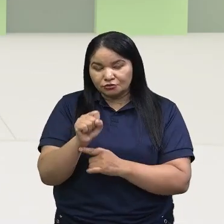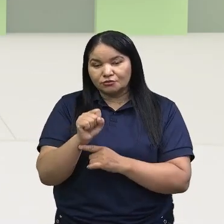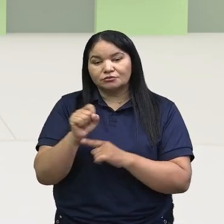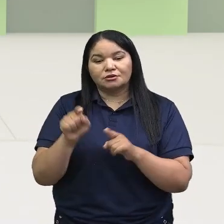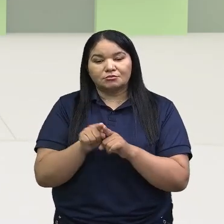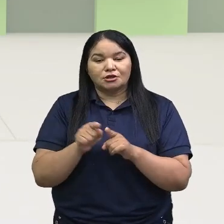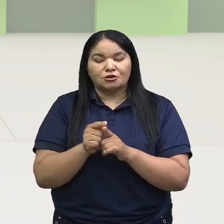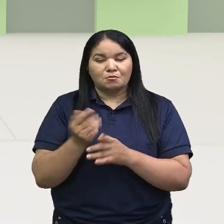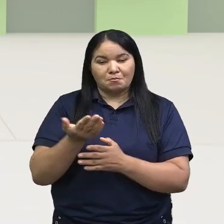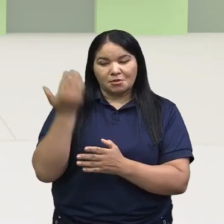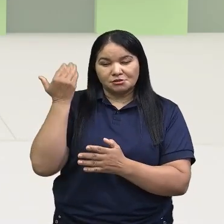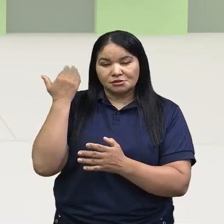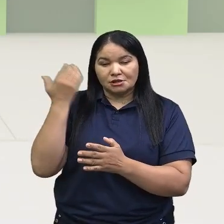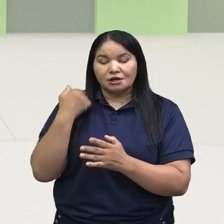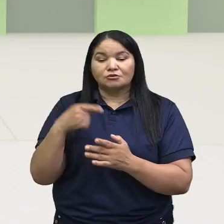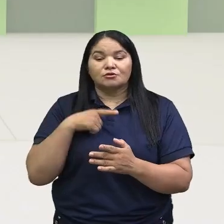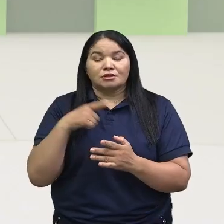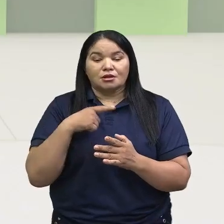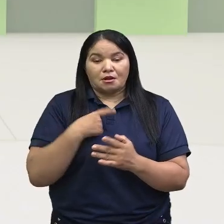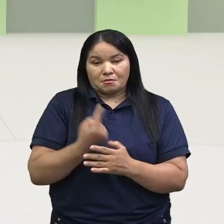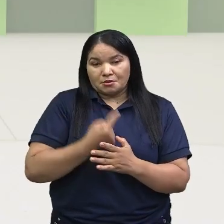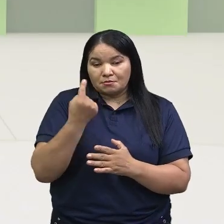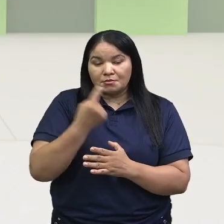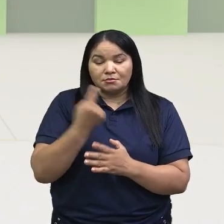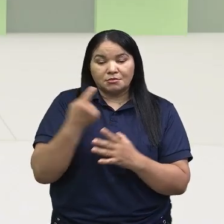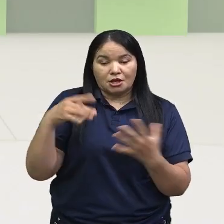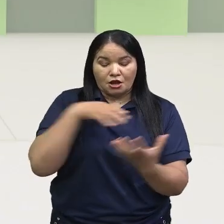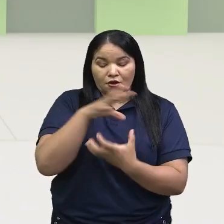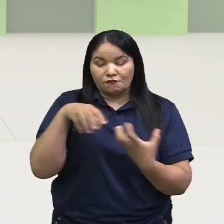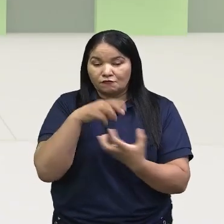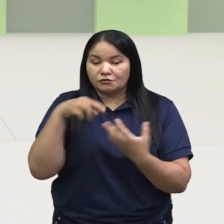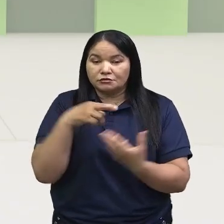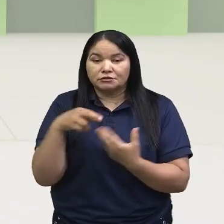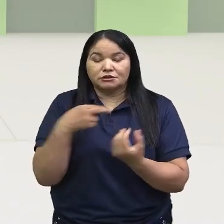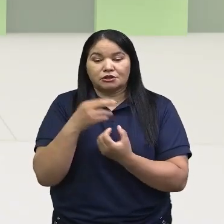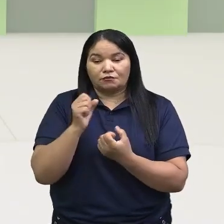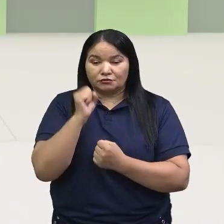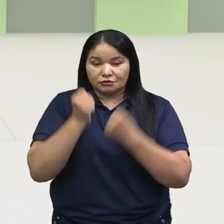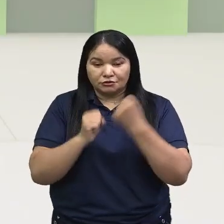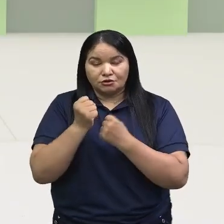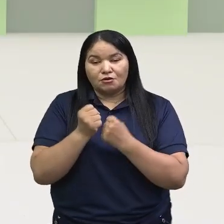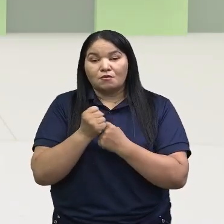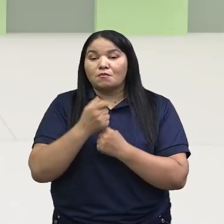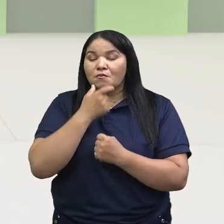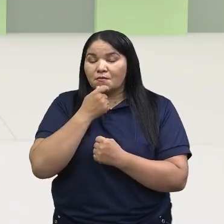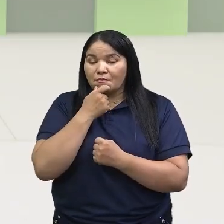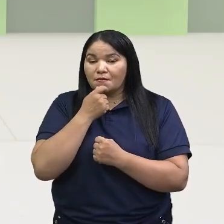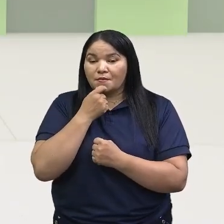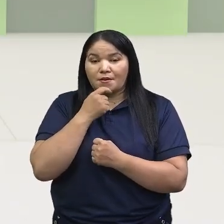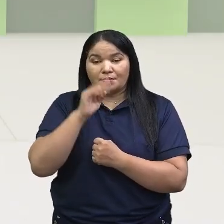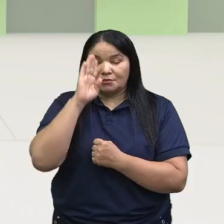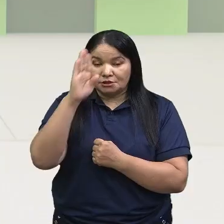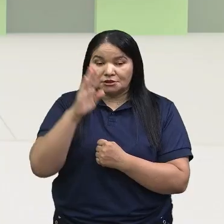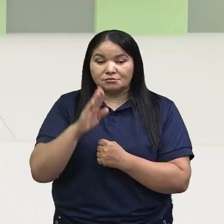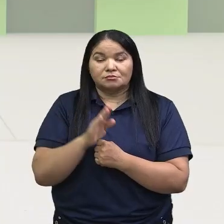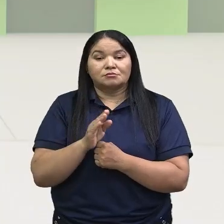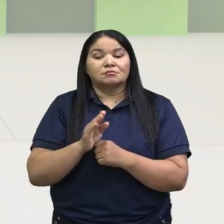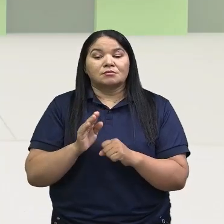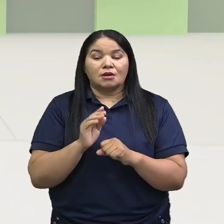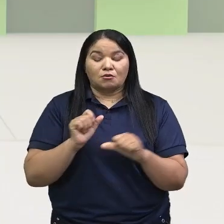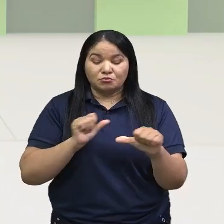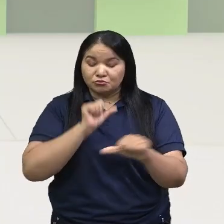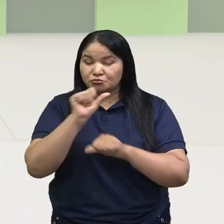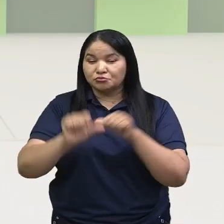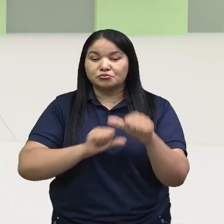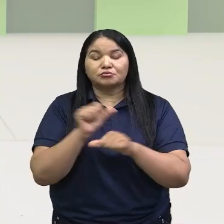nós tivemos ali a primeira revolução industrial, o homem vem sendo o principal agente